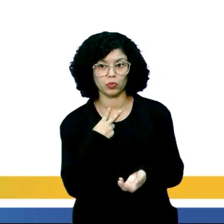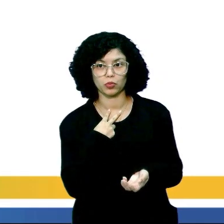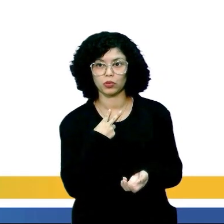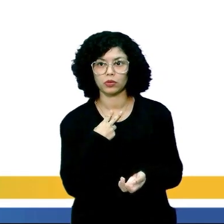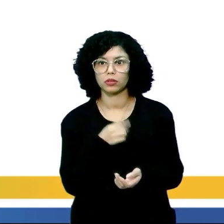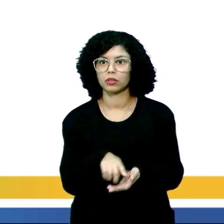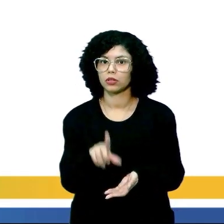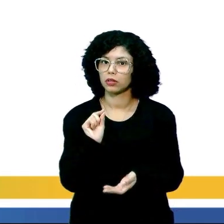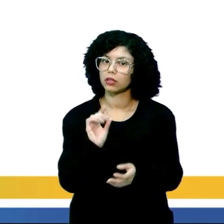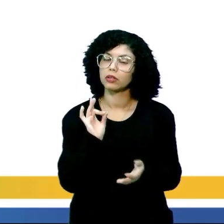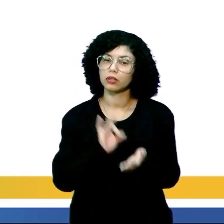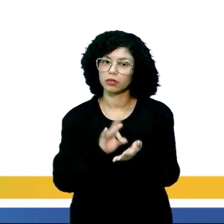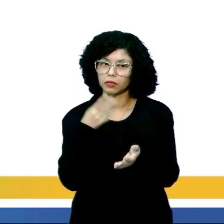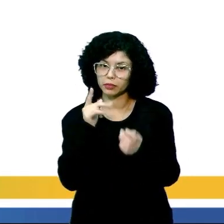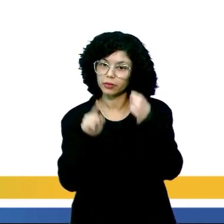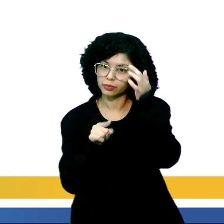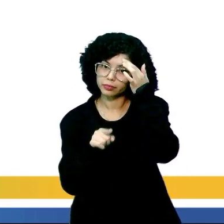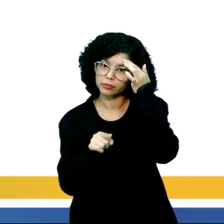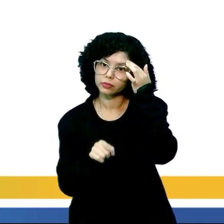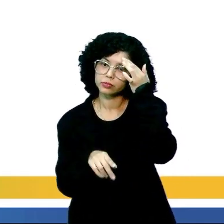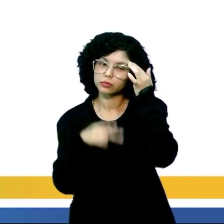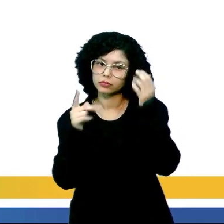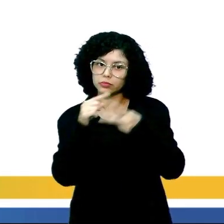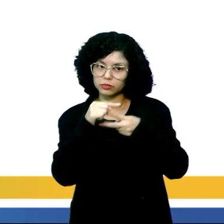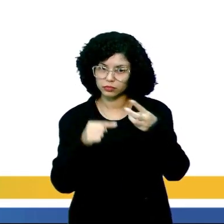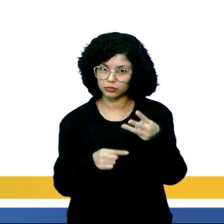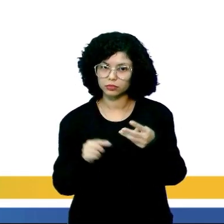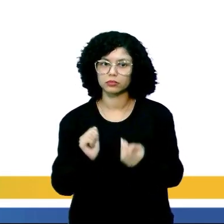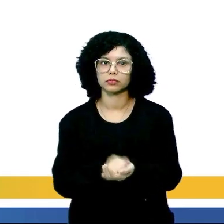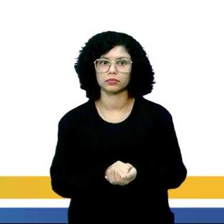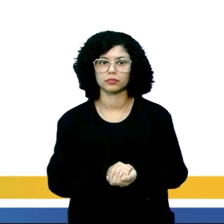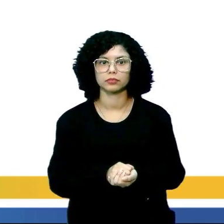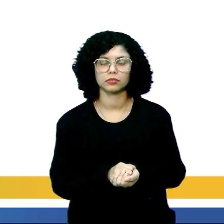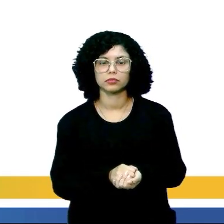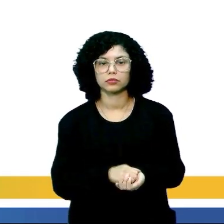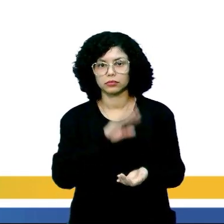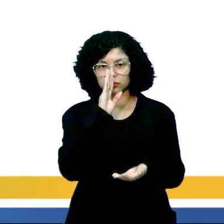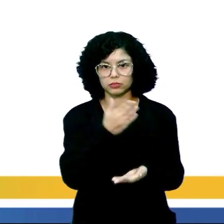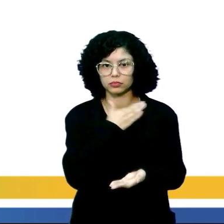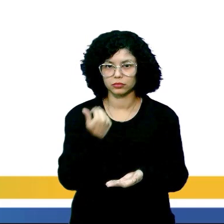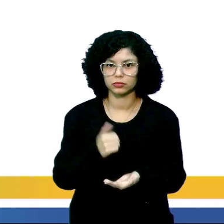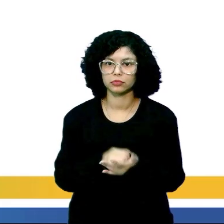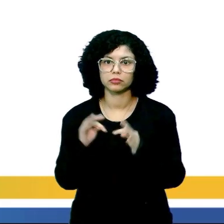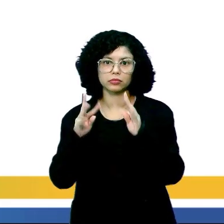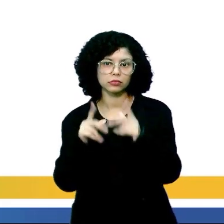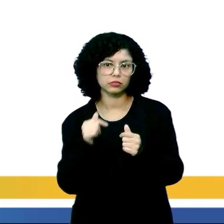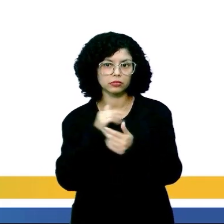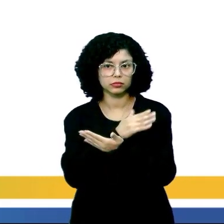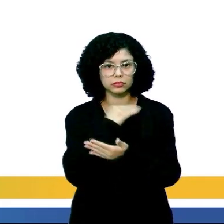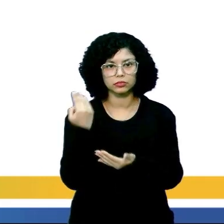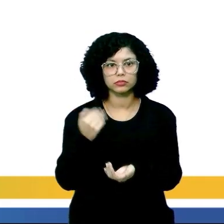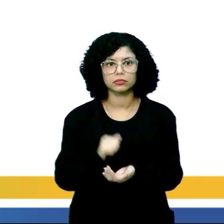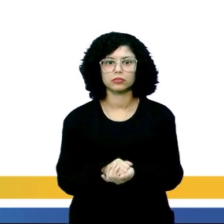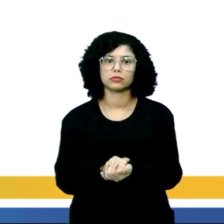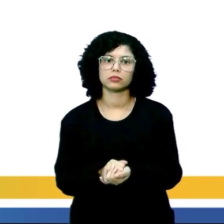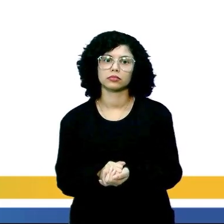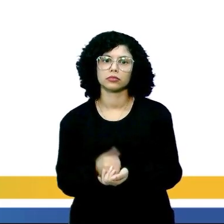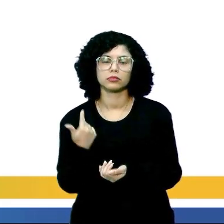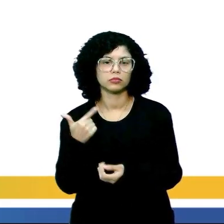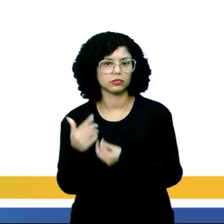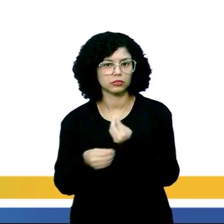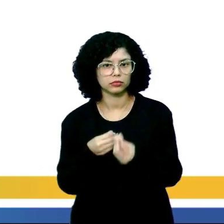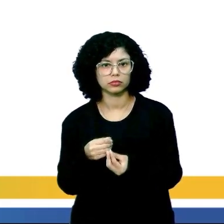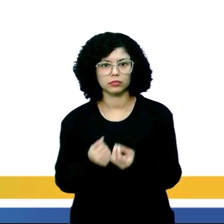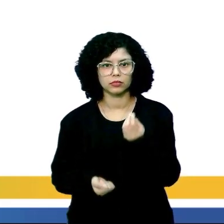nas afirmativas se realmente ele disse isso, né? Ele falou 3 frases curtas ali. Crê que a morte de Jimmy e todas as demais mortes